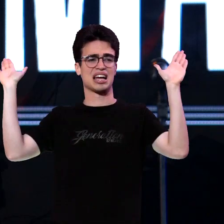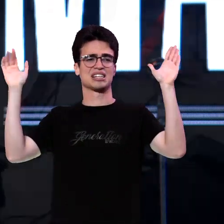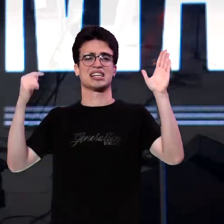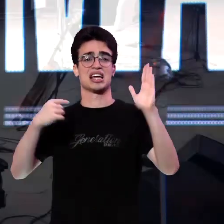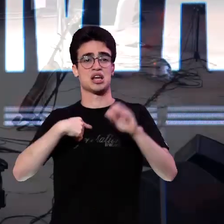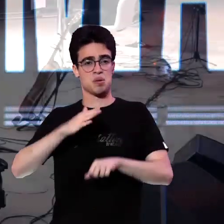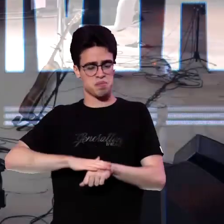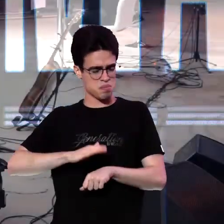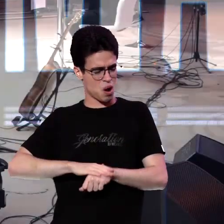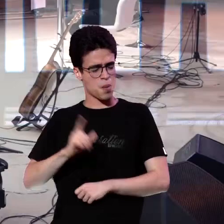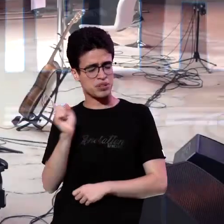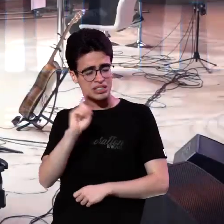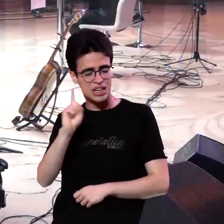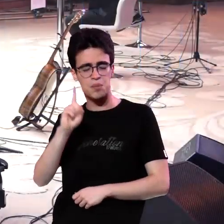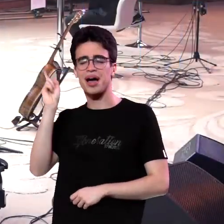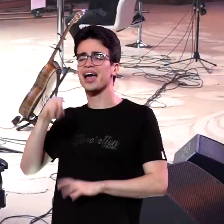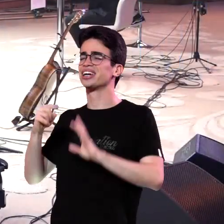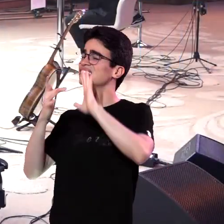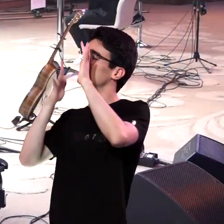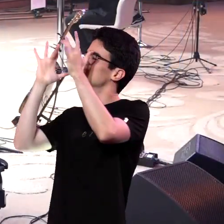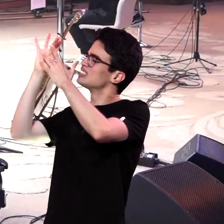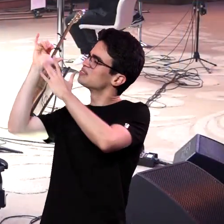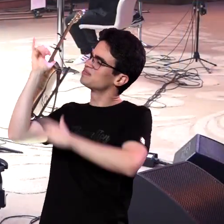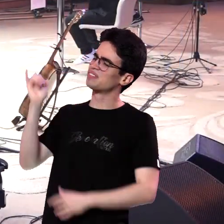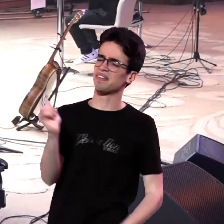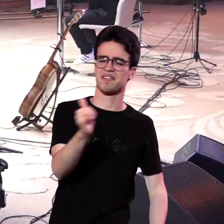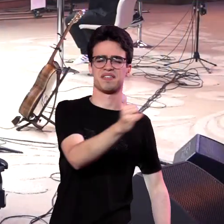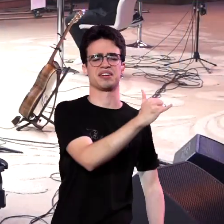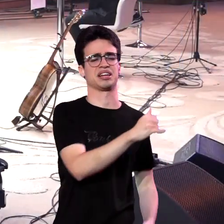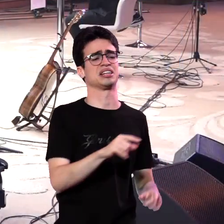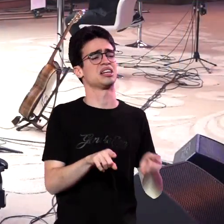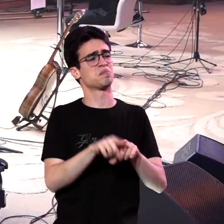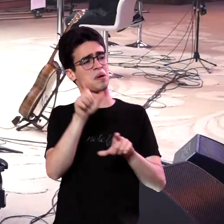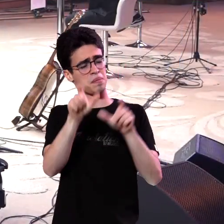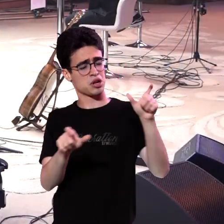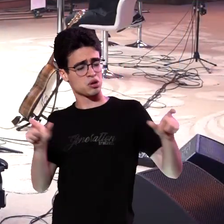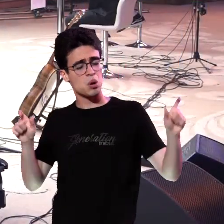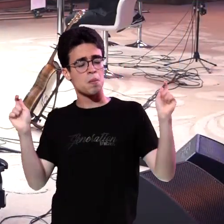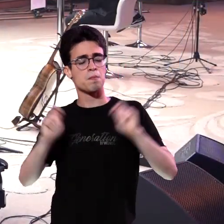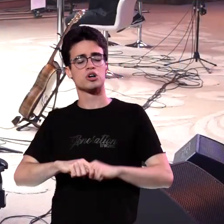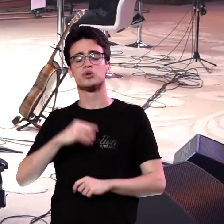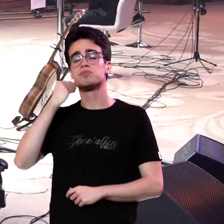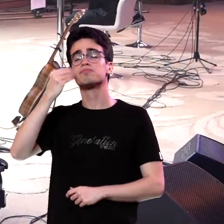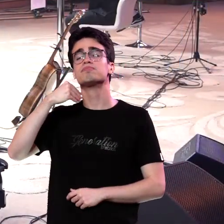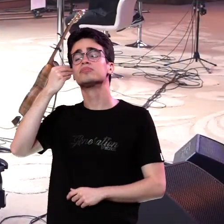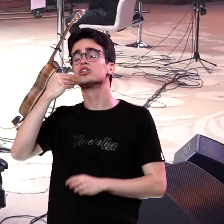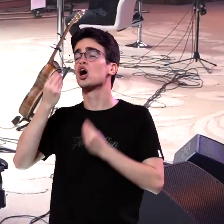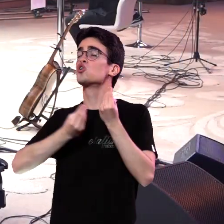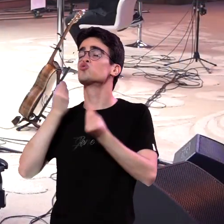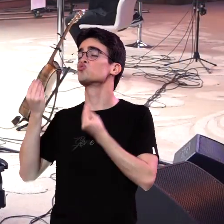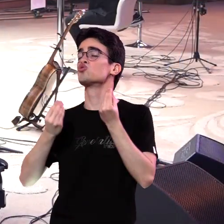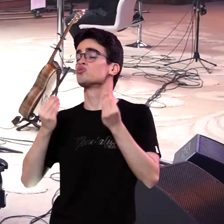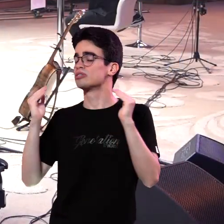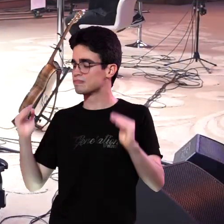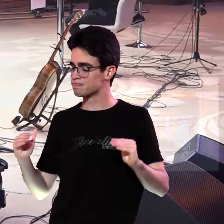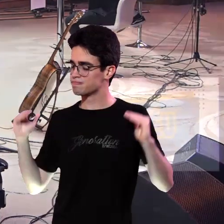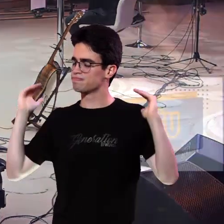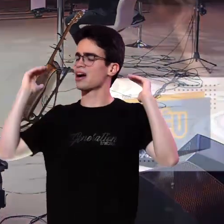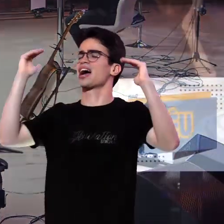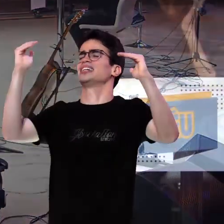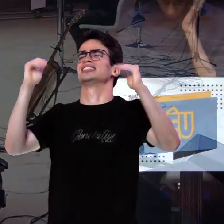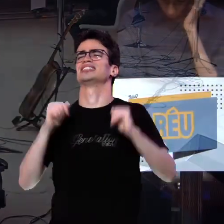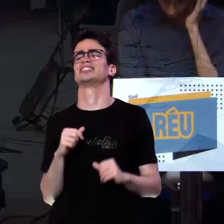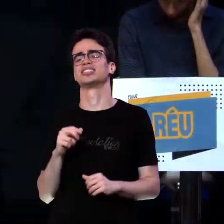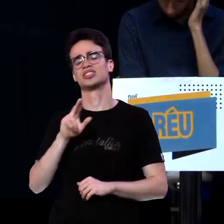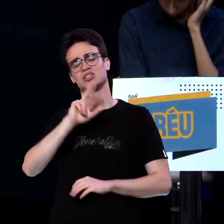falando, mas o Senhor. E que pessoas aqui hoje possam entender como viver coisas maiores através da vida de Jó. Em nome